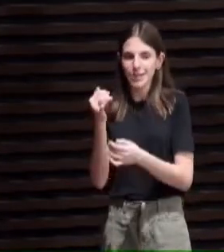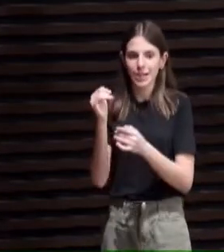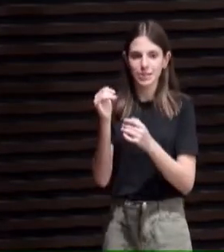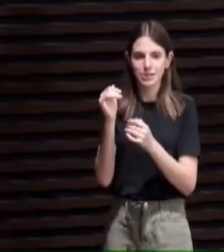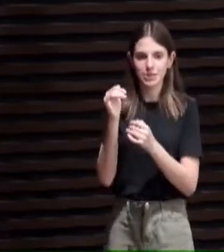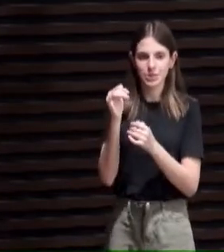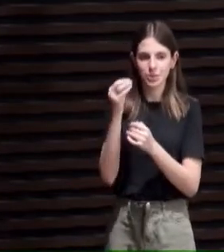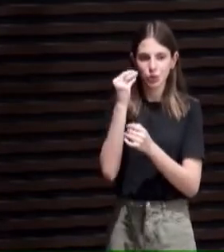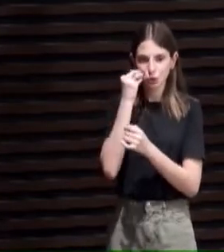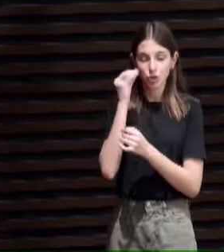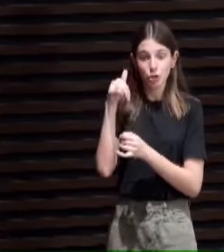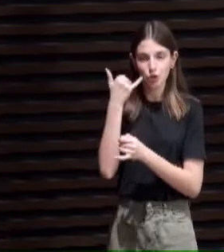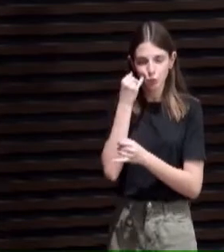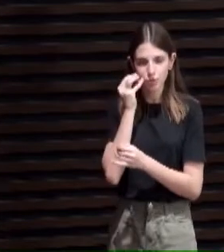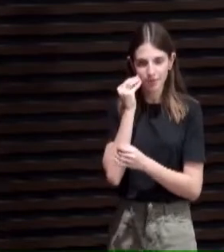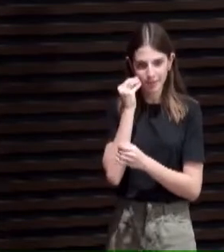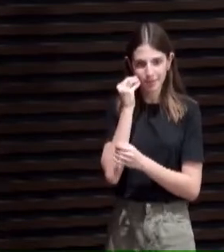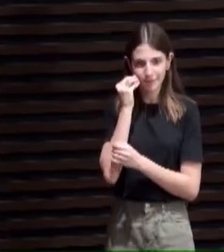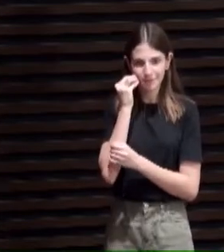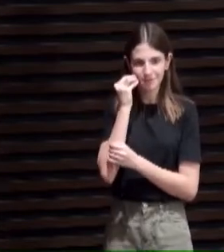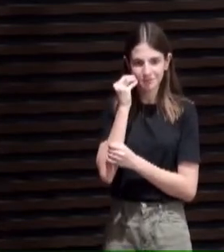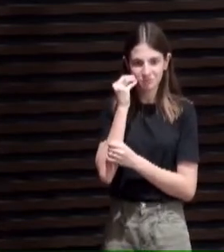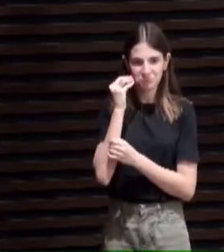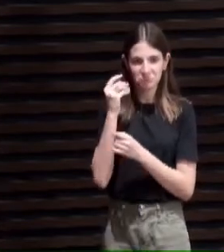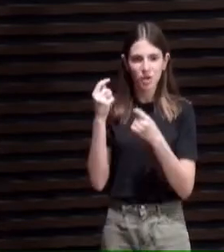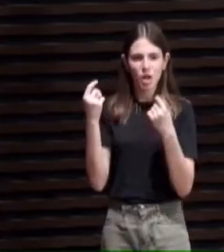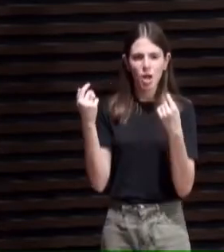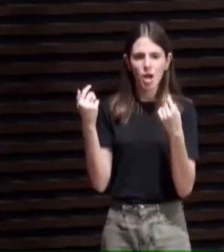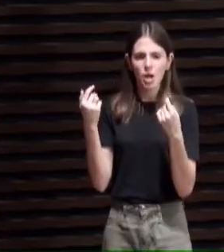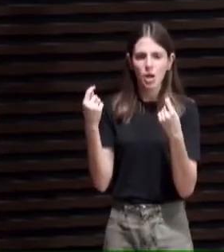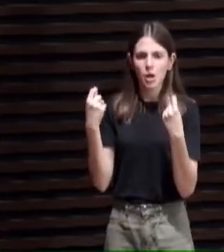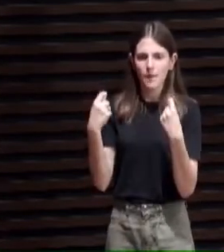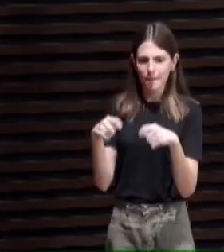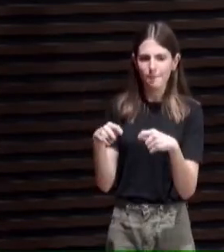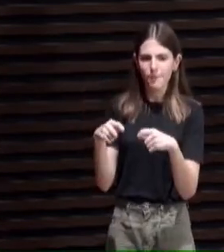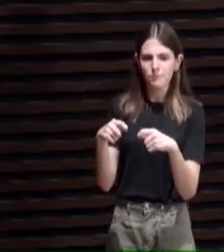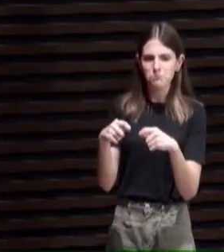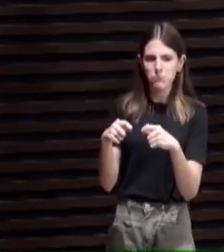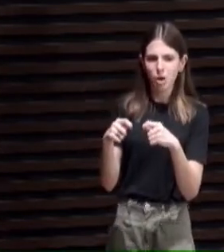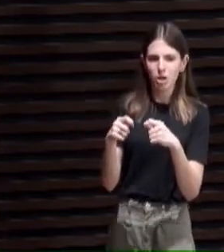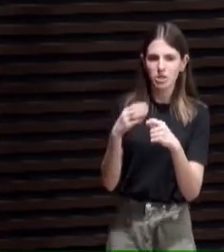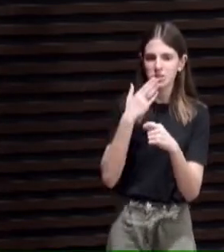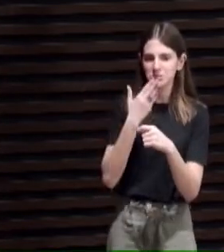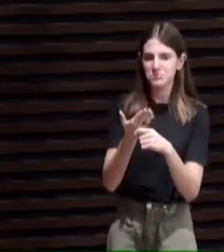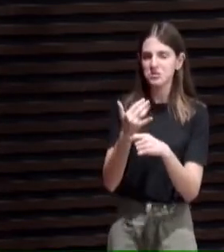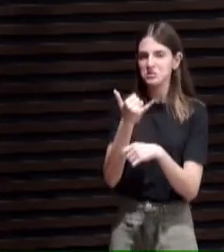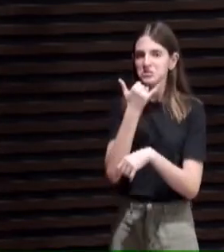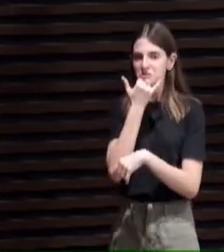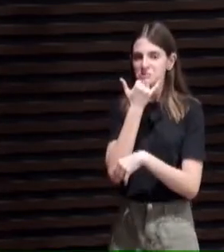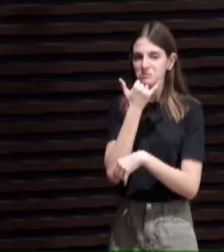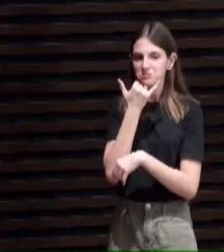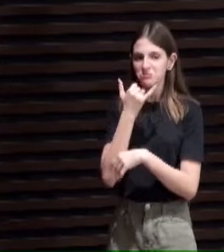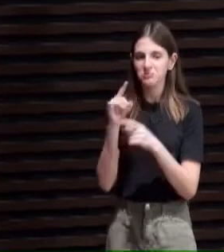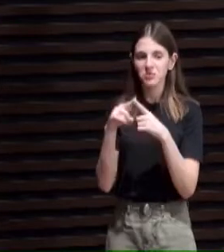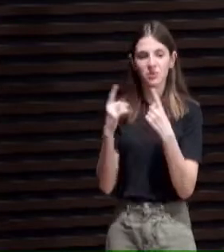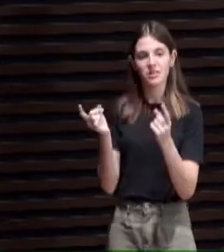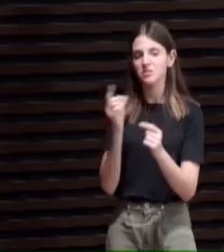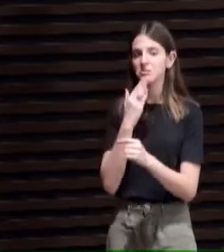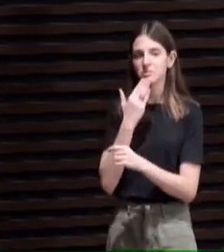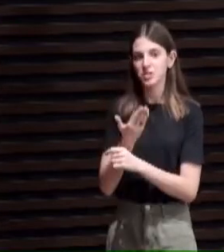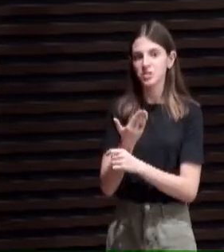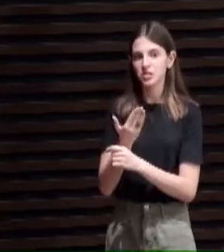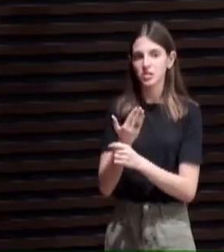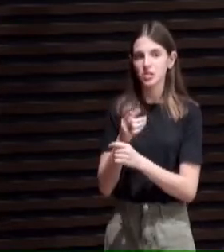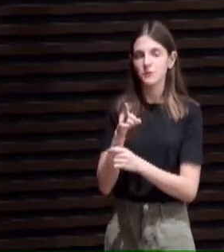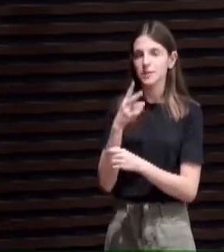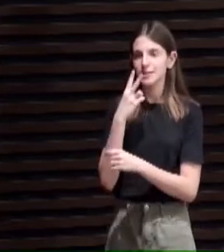Como conciliar essa oportunidade com a soberania de Deus? A pergunta se dá porque os críticos da compreensão